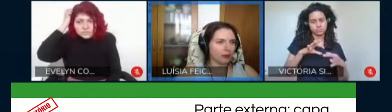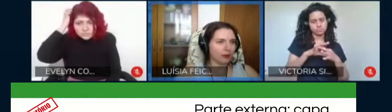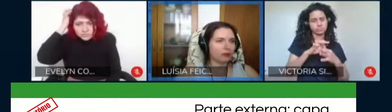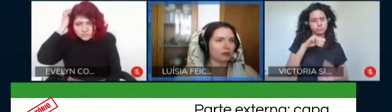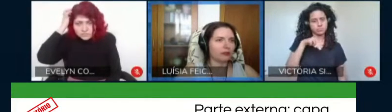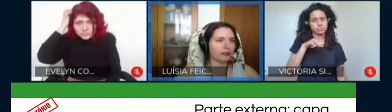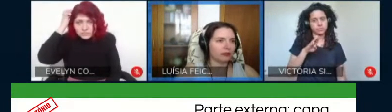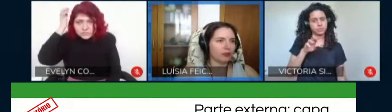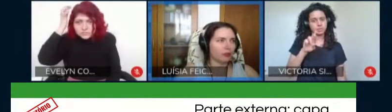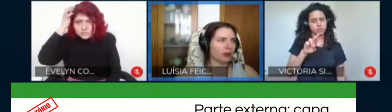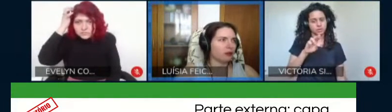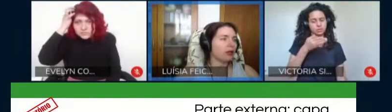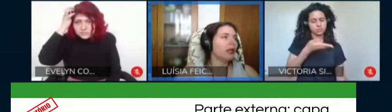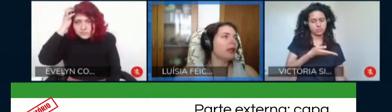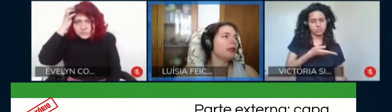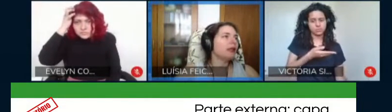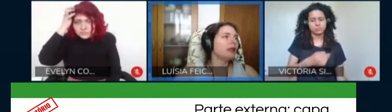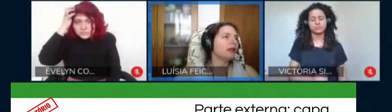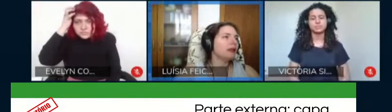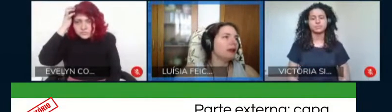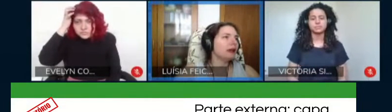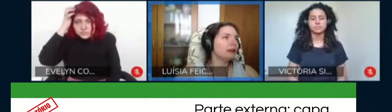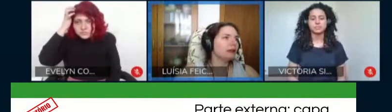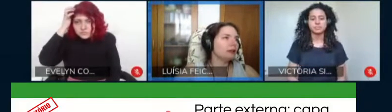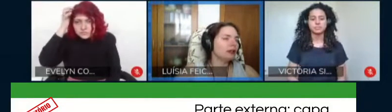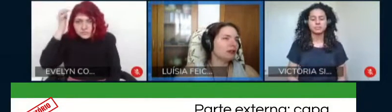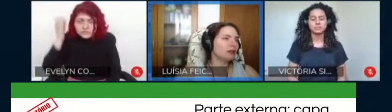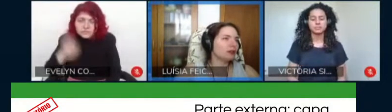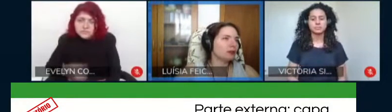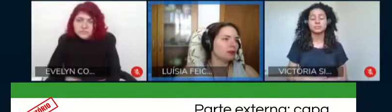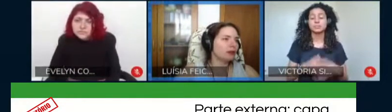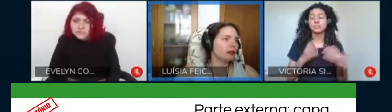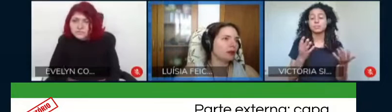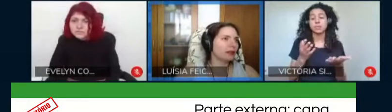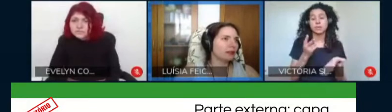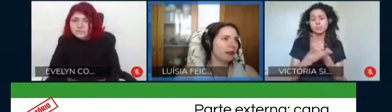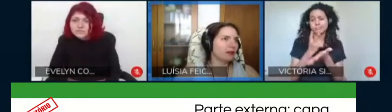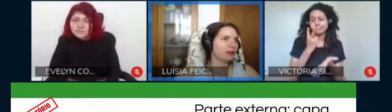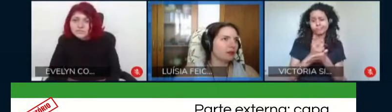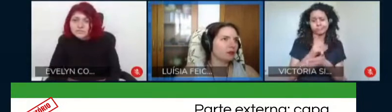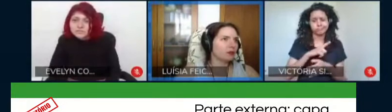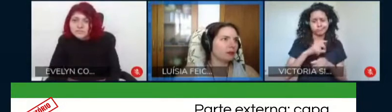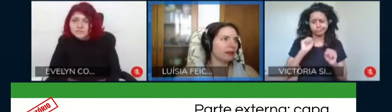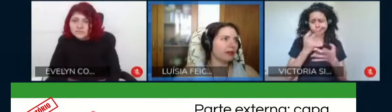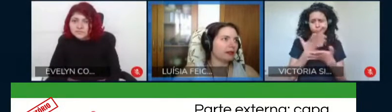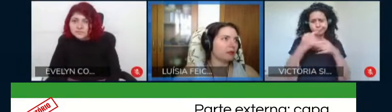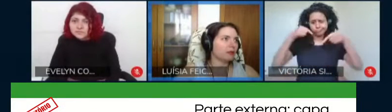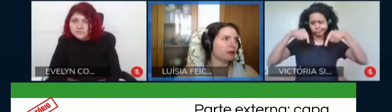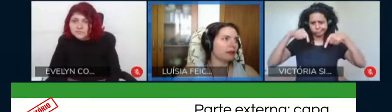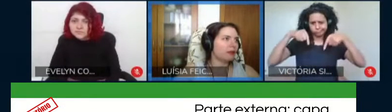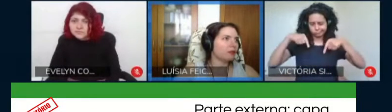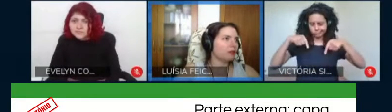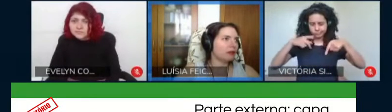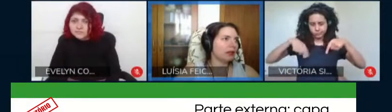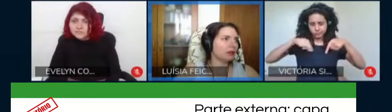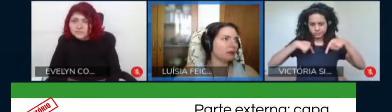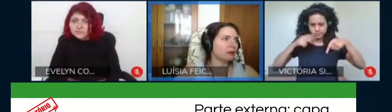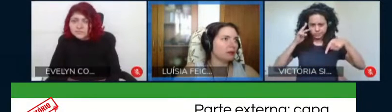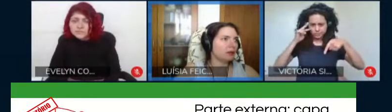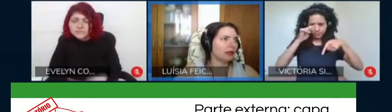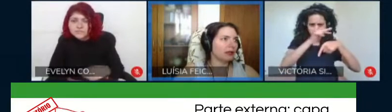da norma 14.724. E sempre que nós formos ver agora as partes do trabalho acadêmico, vai ter